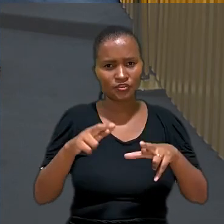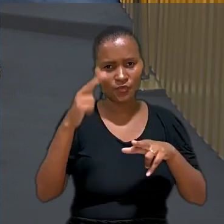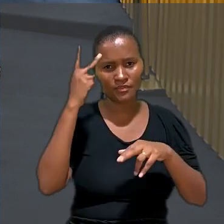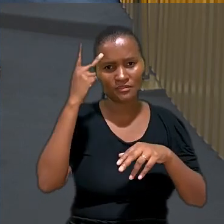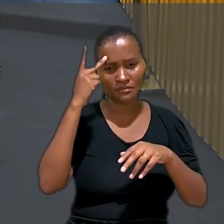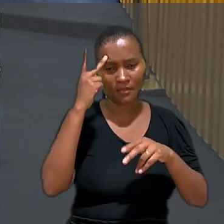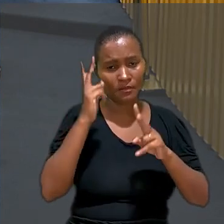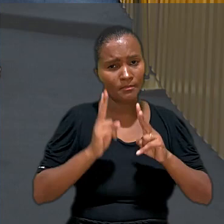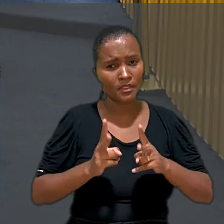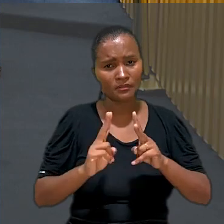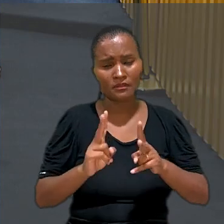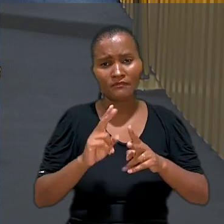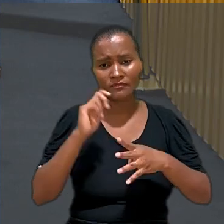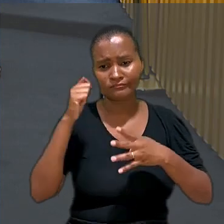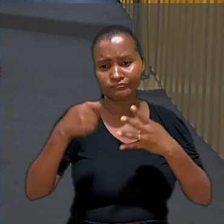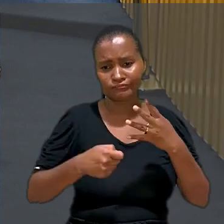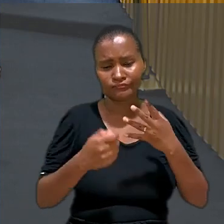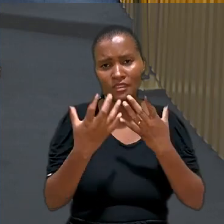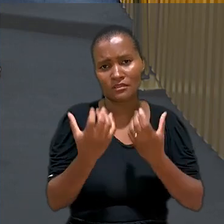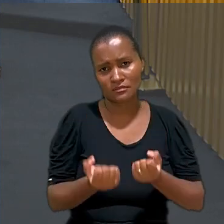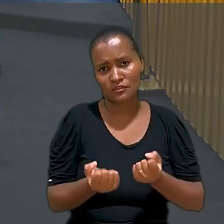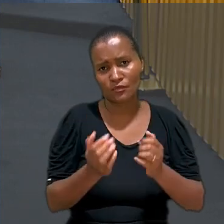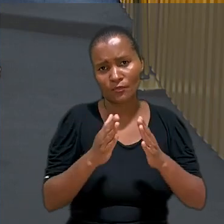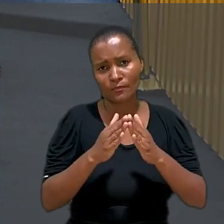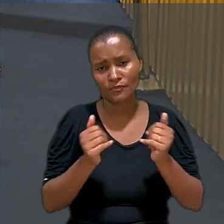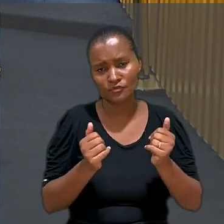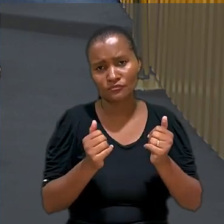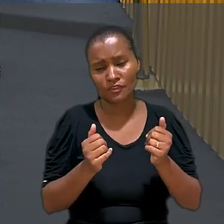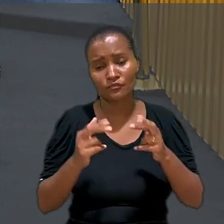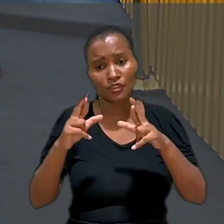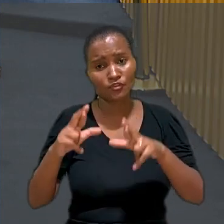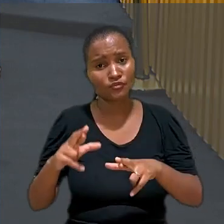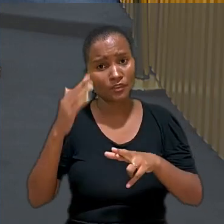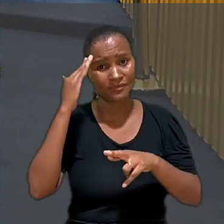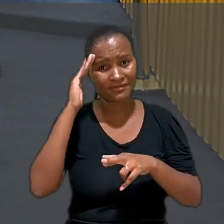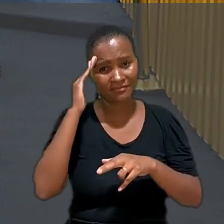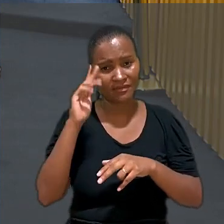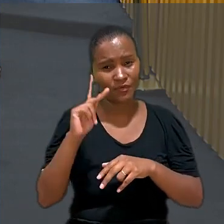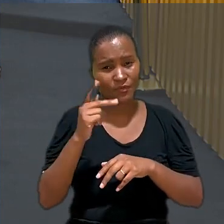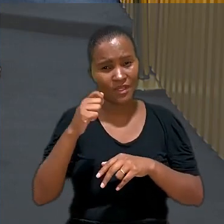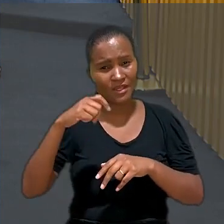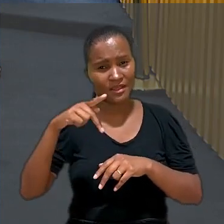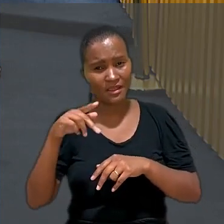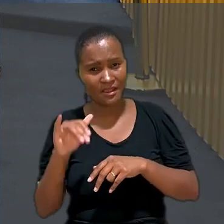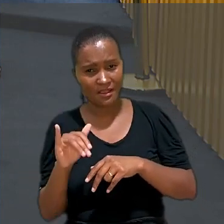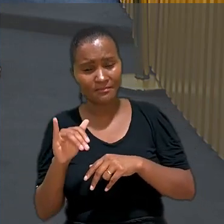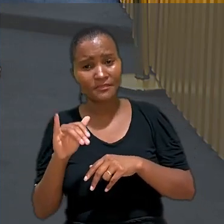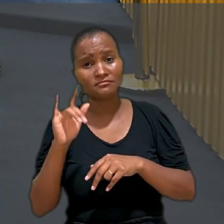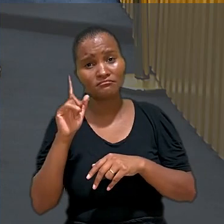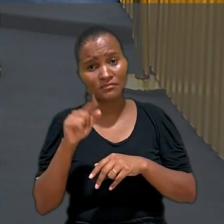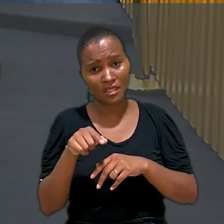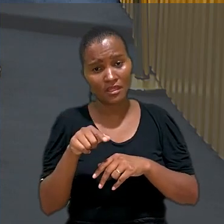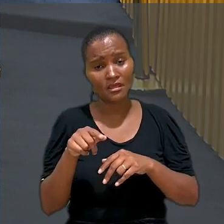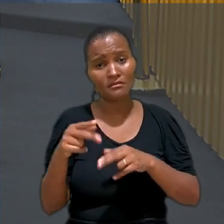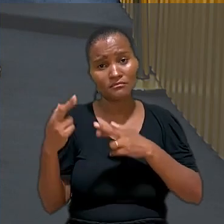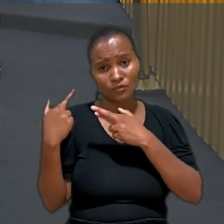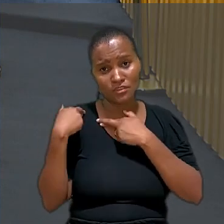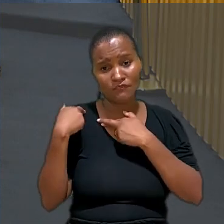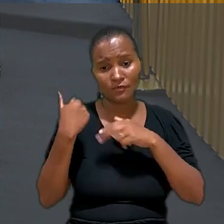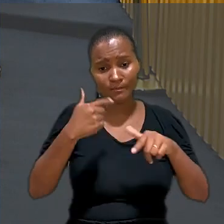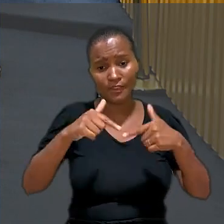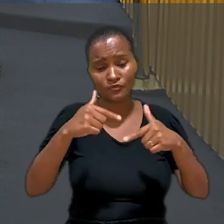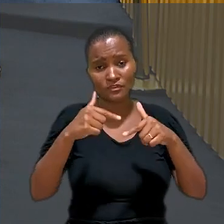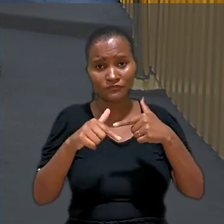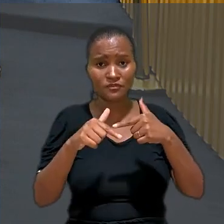em São Paulo, manteve a sentença que havia aceitado o pedido. O regional considerou que a RAP era tomadora dos serviços